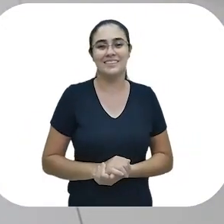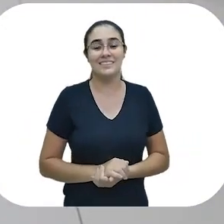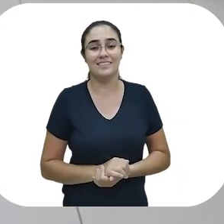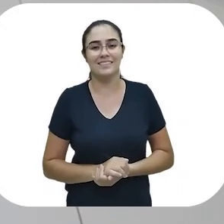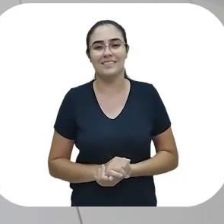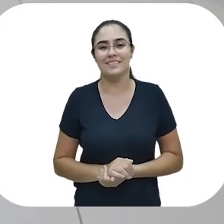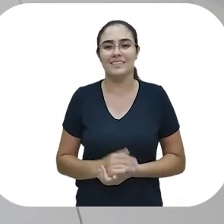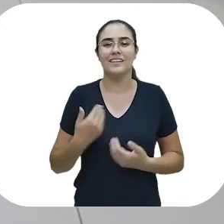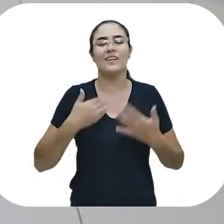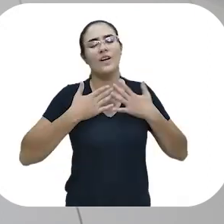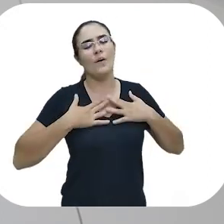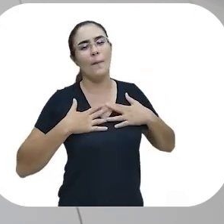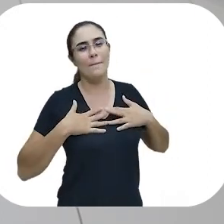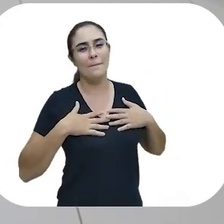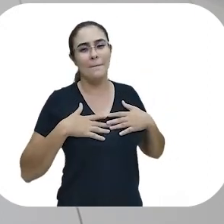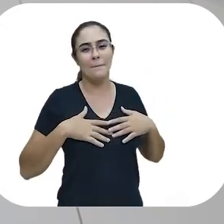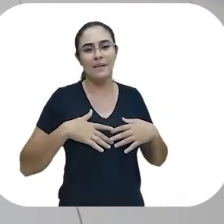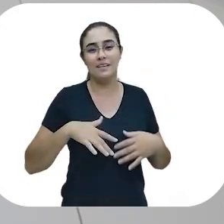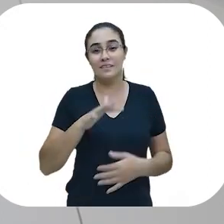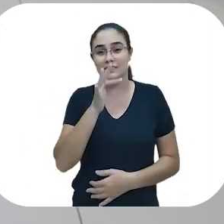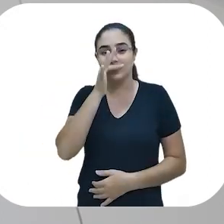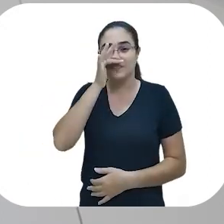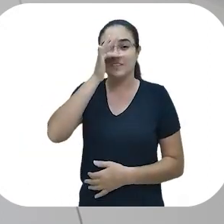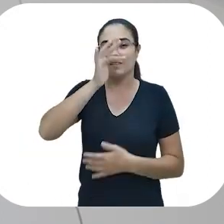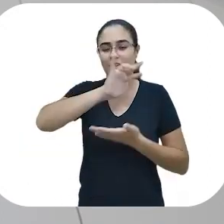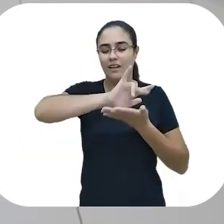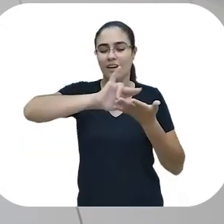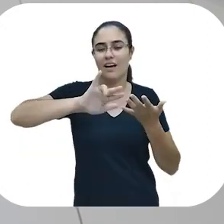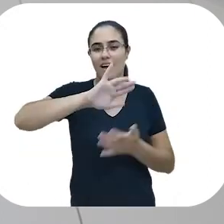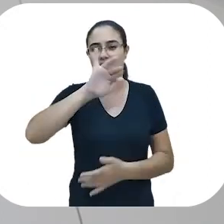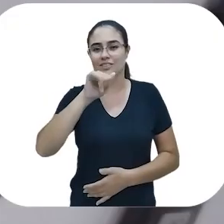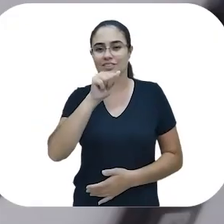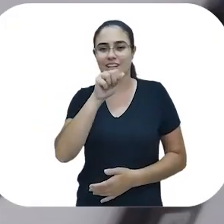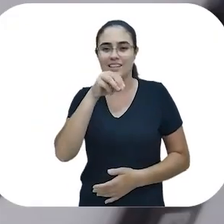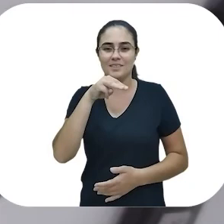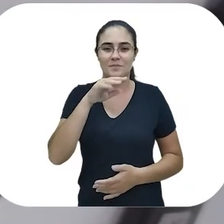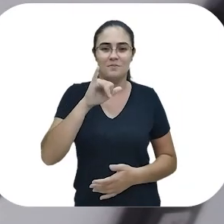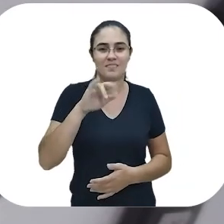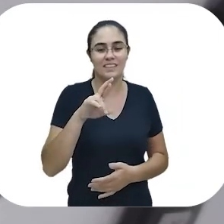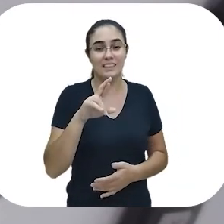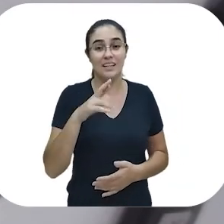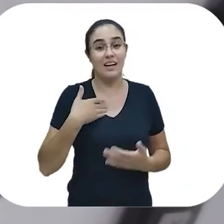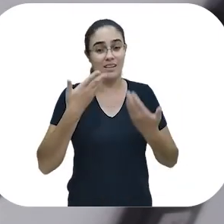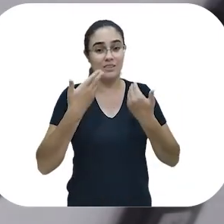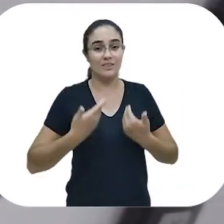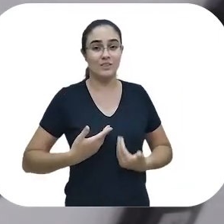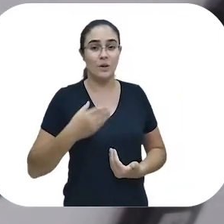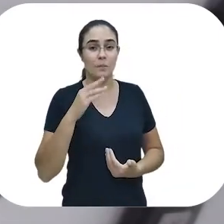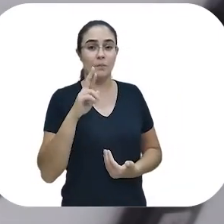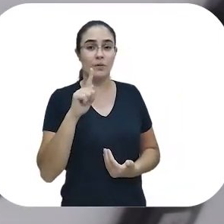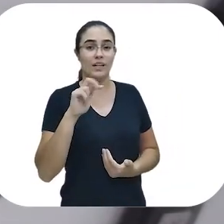Sou passiflora, sou jasmim. Sou bugari,